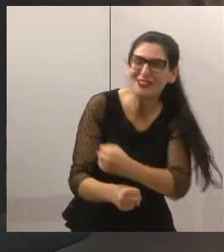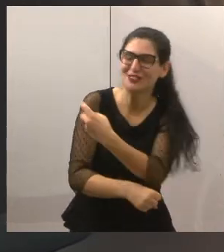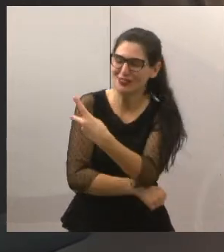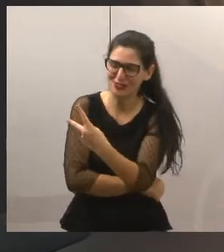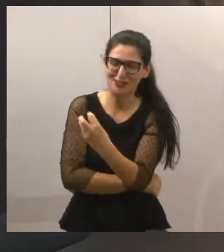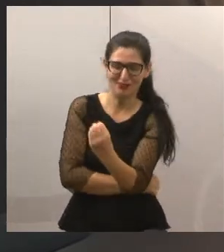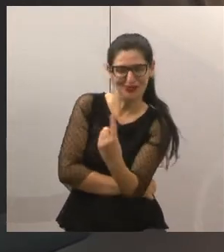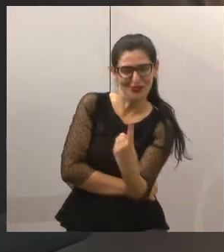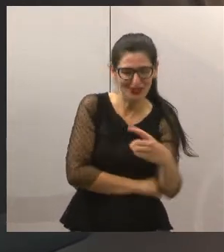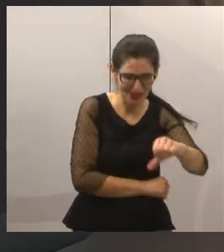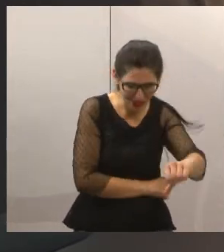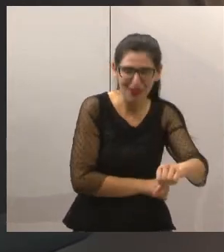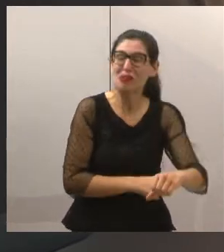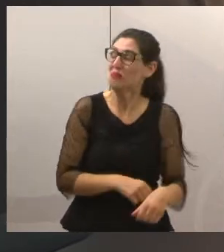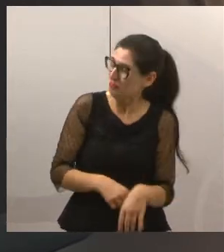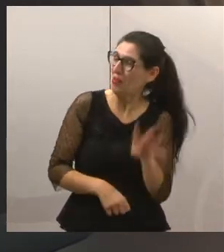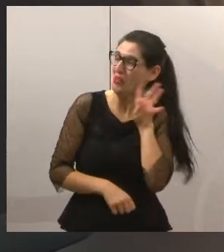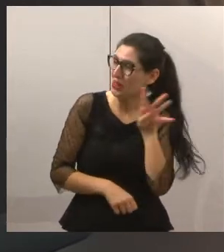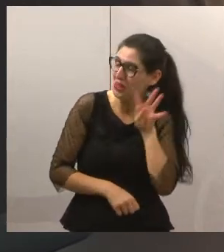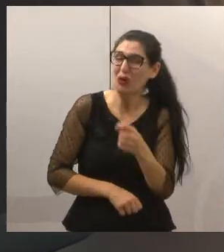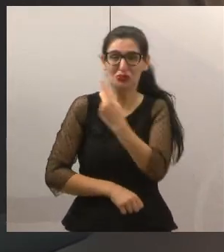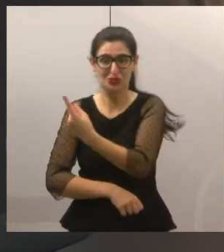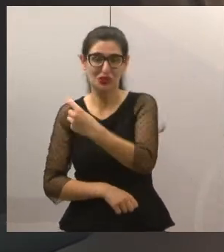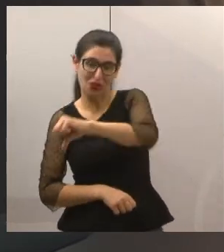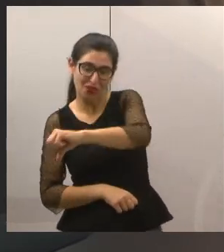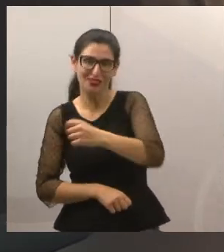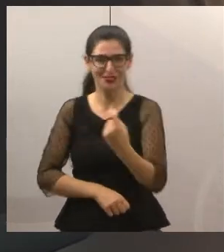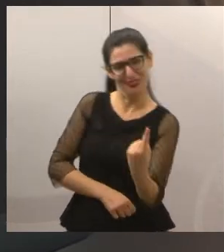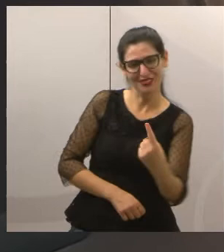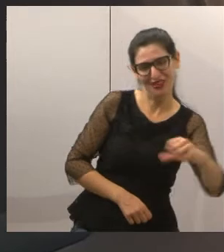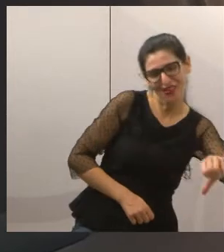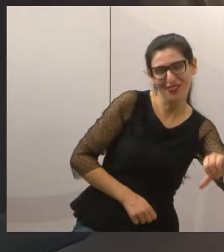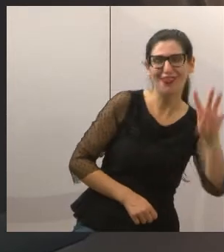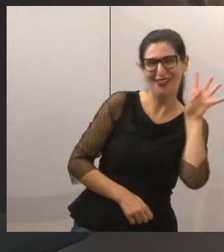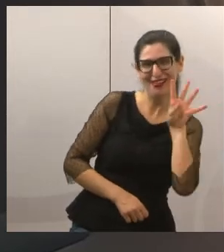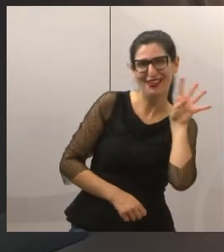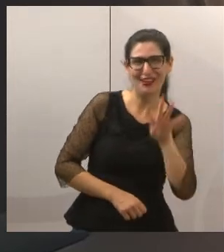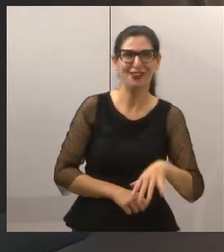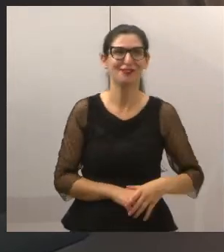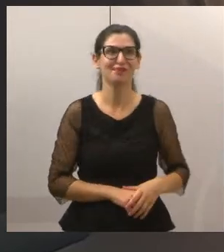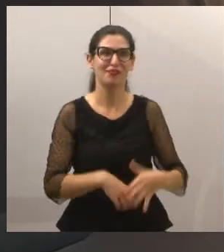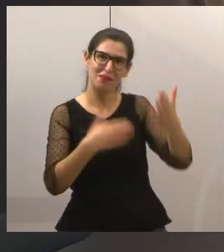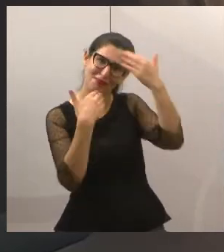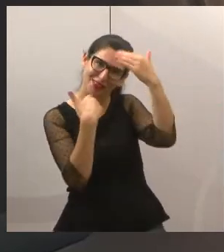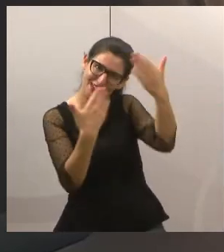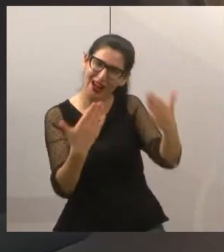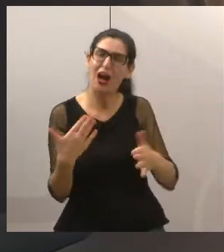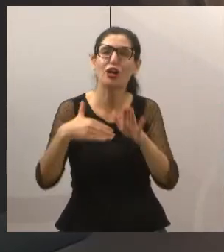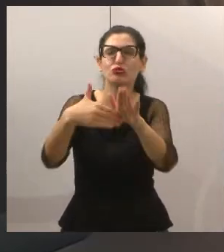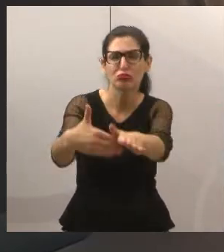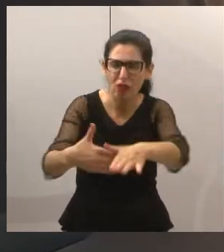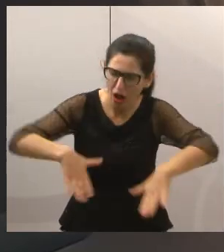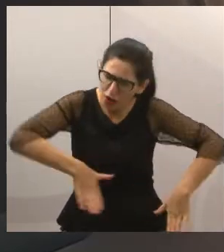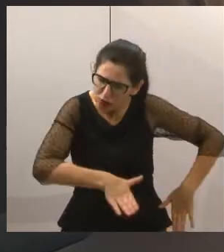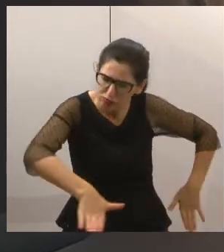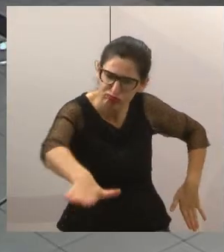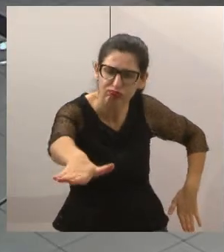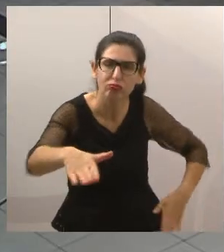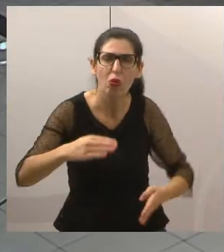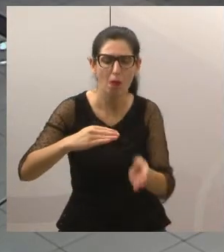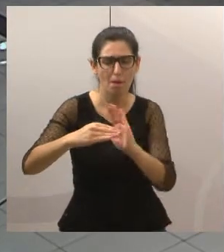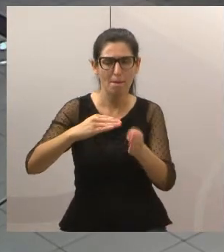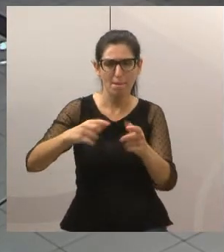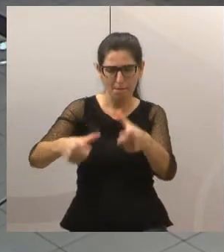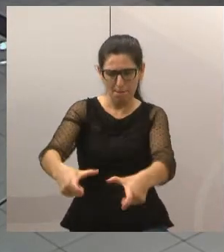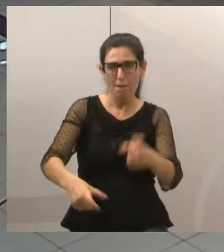lendo aqui, e o povo do Parque Minha Lua pode ficar muito agradecido, que agora nós vamos ter entrada no nosso bairro. Obrigado, vocês aí. Só